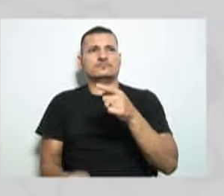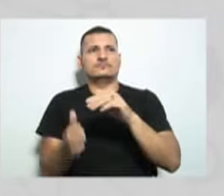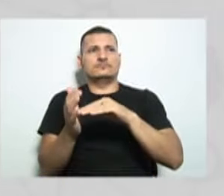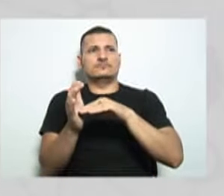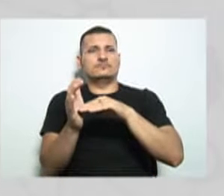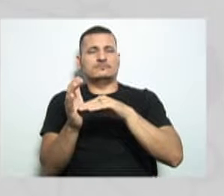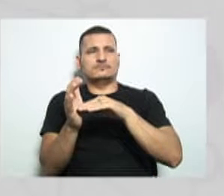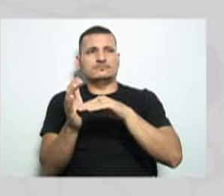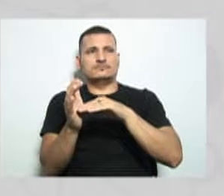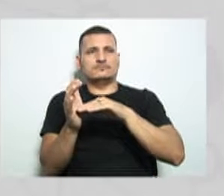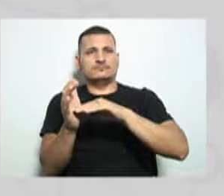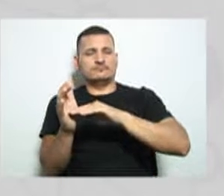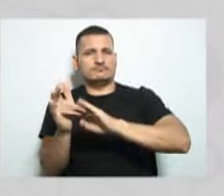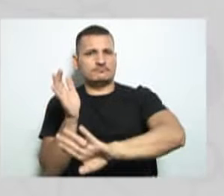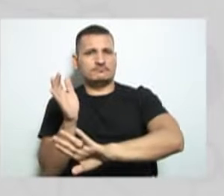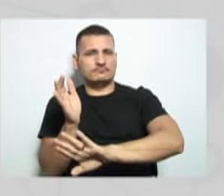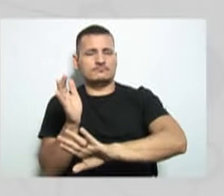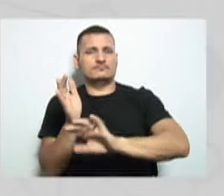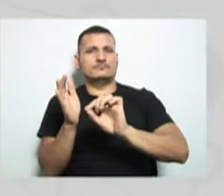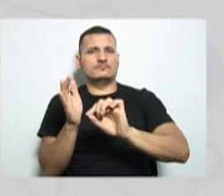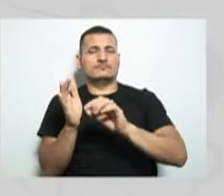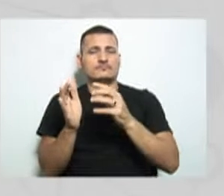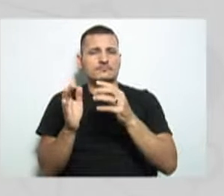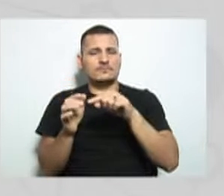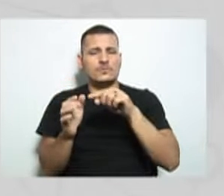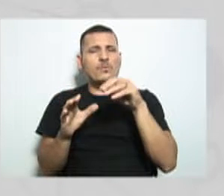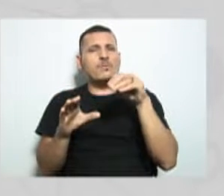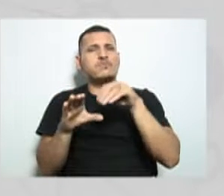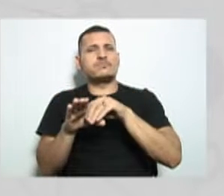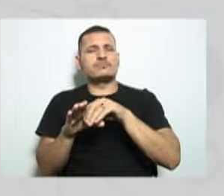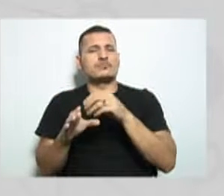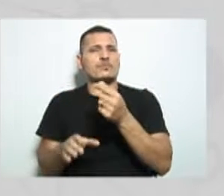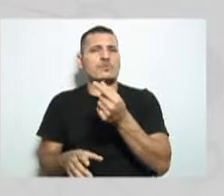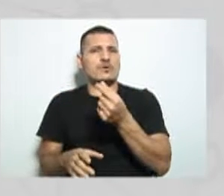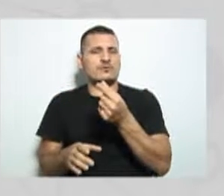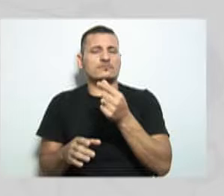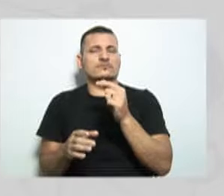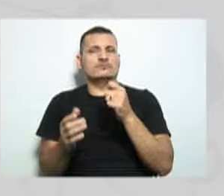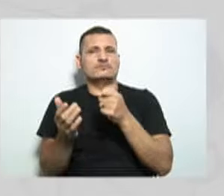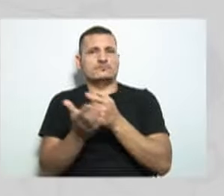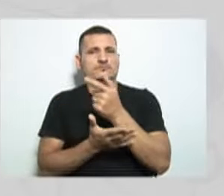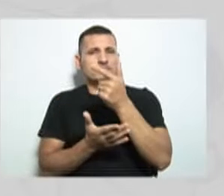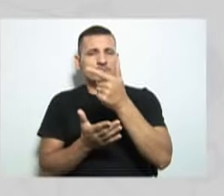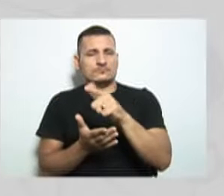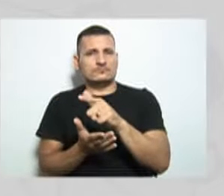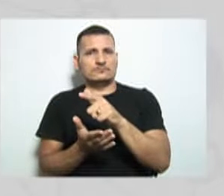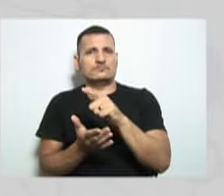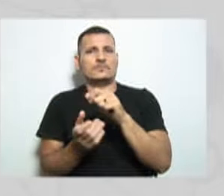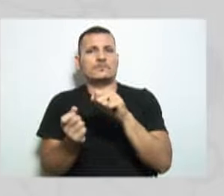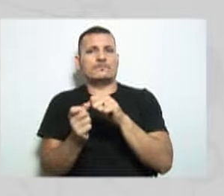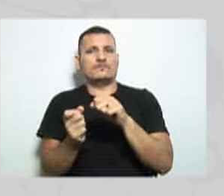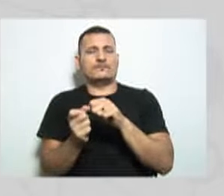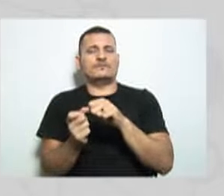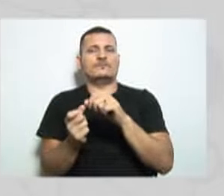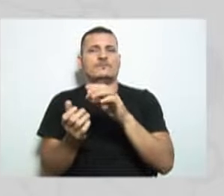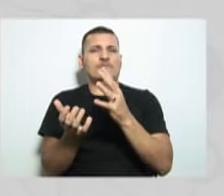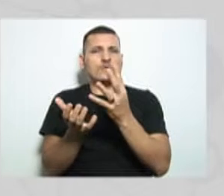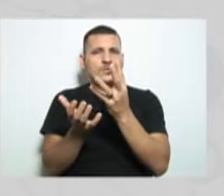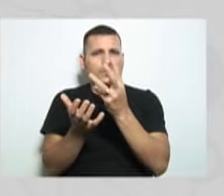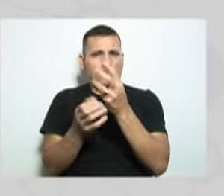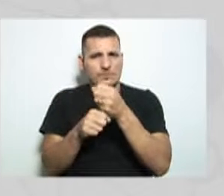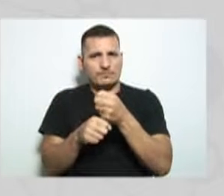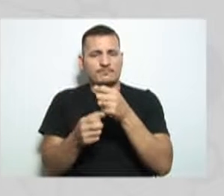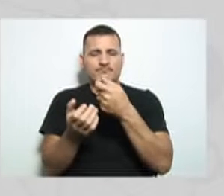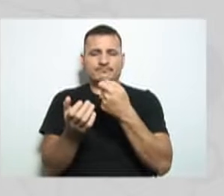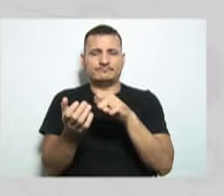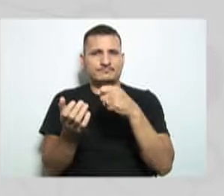Pepsi, para ter o saldo daquele dia. Faço mais uma compra e faço o lançamento. Baixo os 10 e acrescento